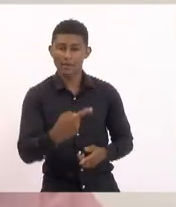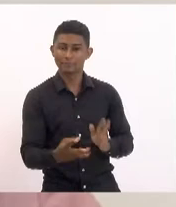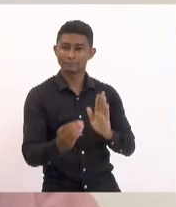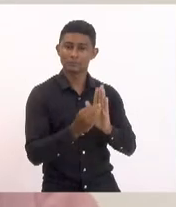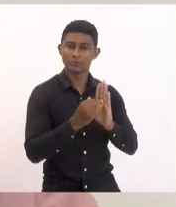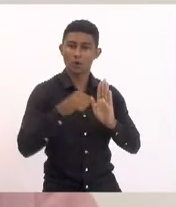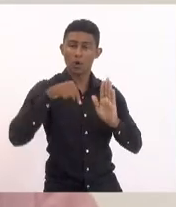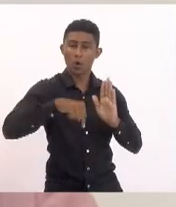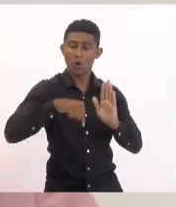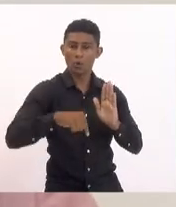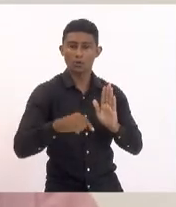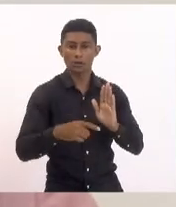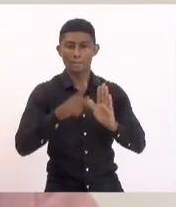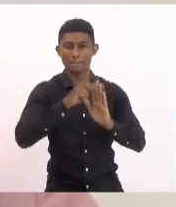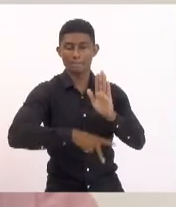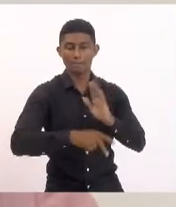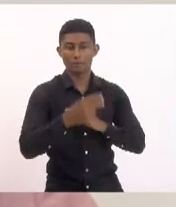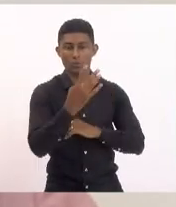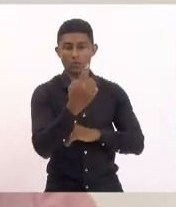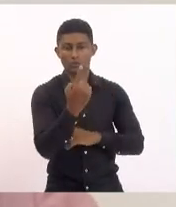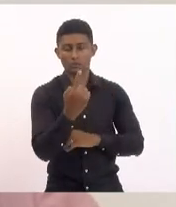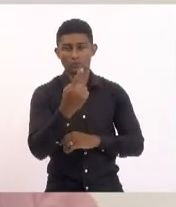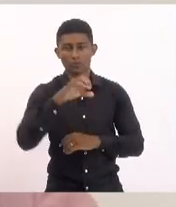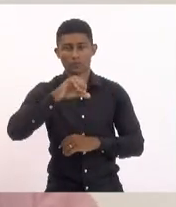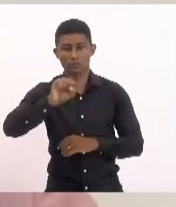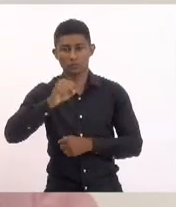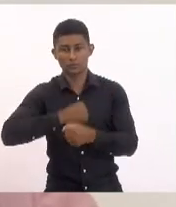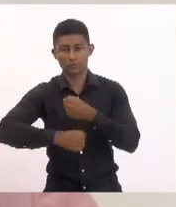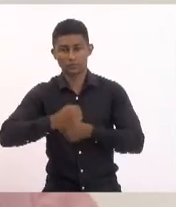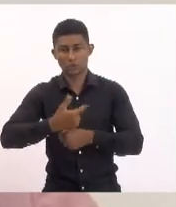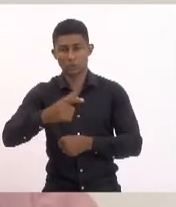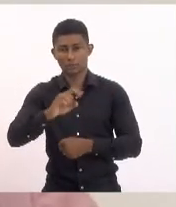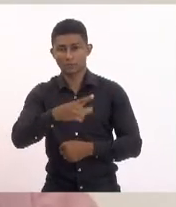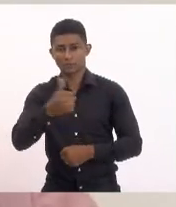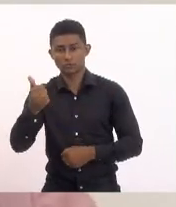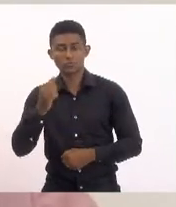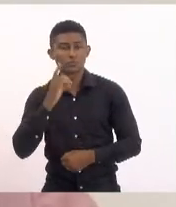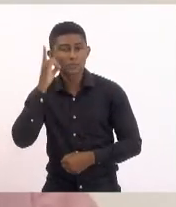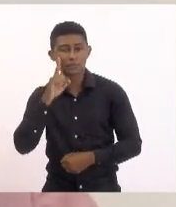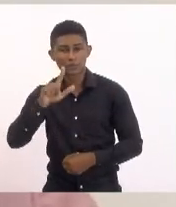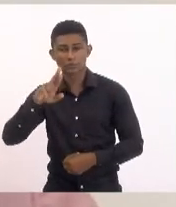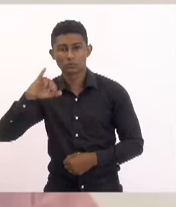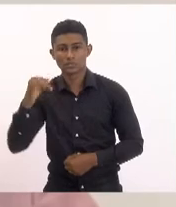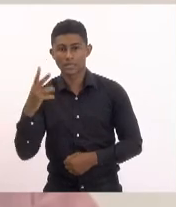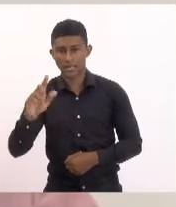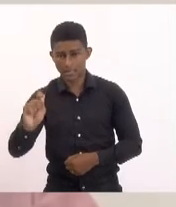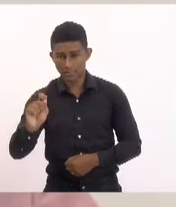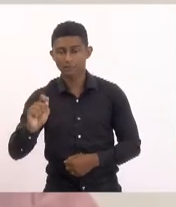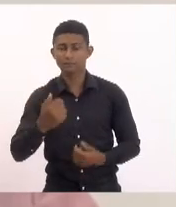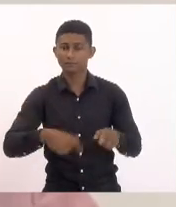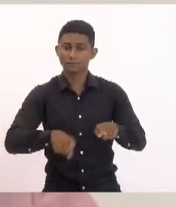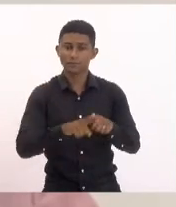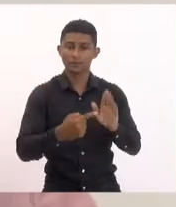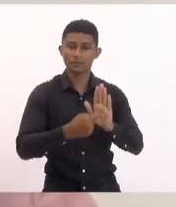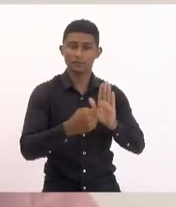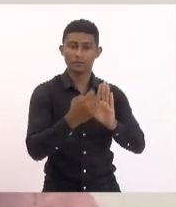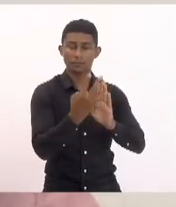dia do projeto de lei 4198 de 2021, da deputada Lucinha. também o